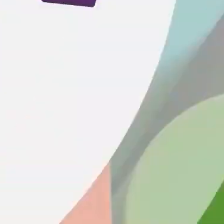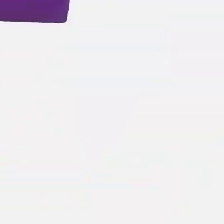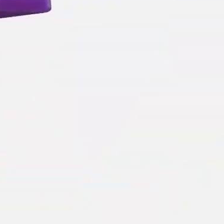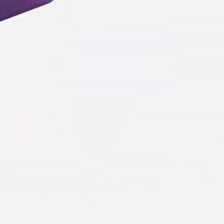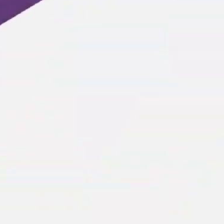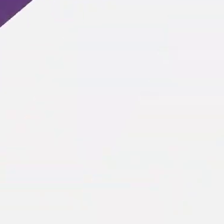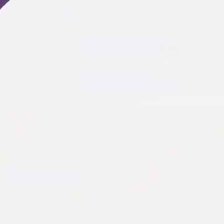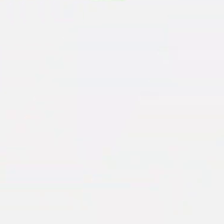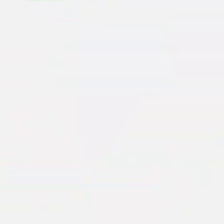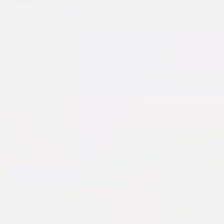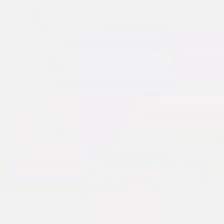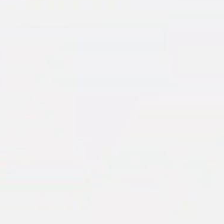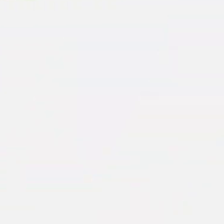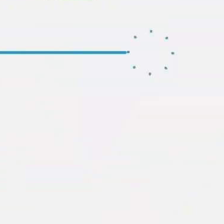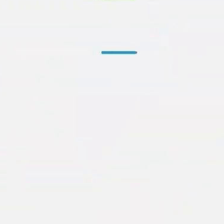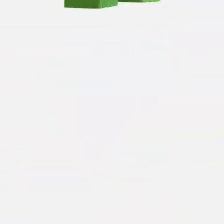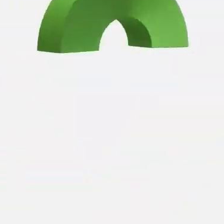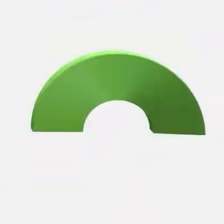a